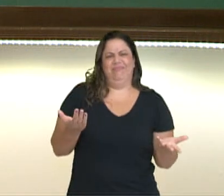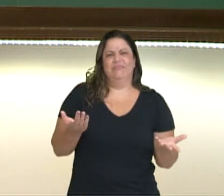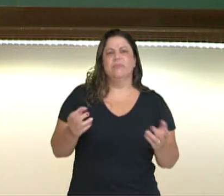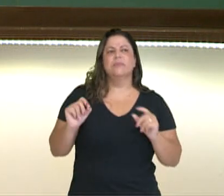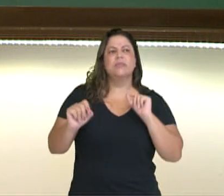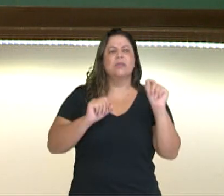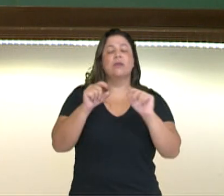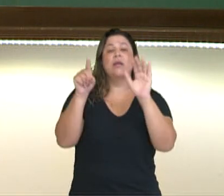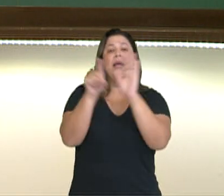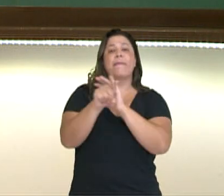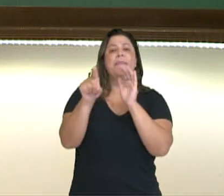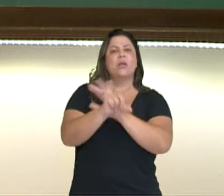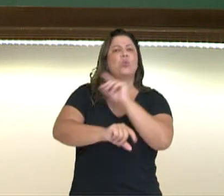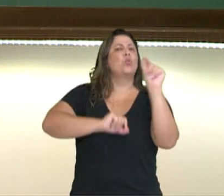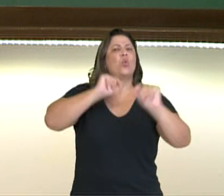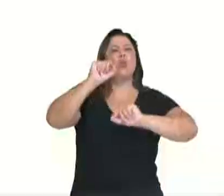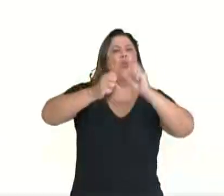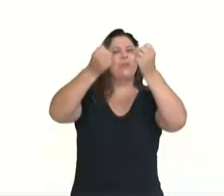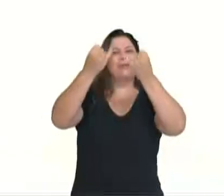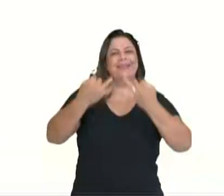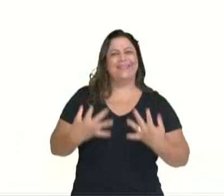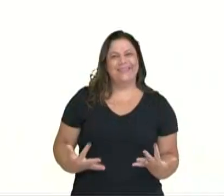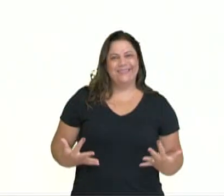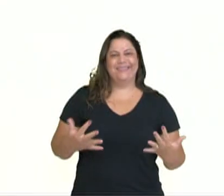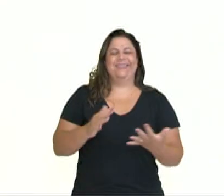A pergunta é, como ele descreve a barca?